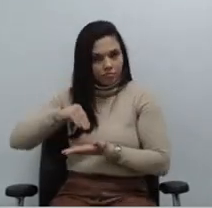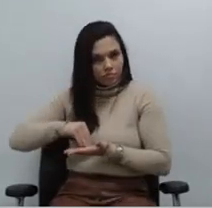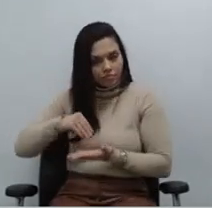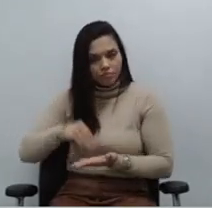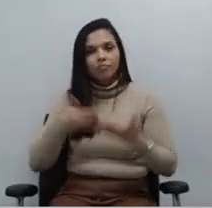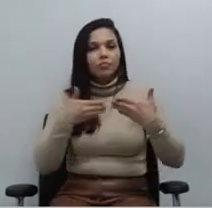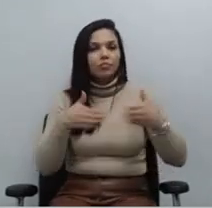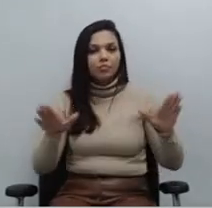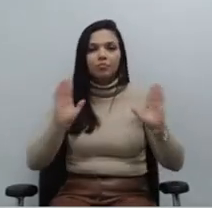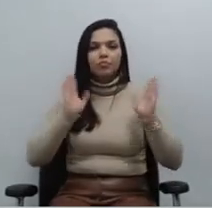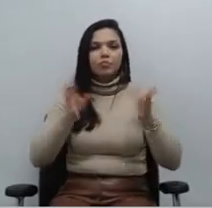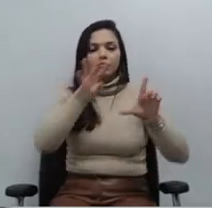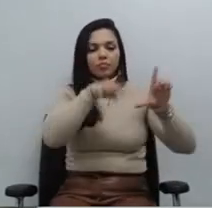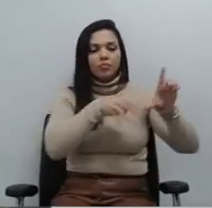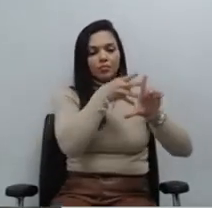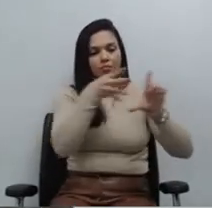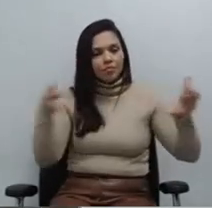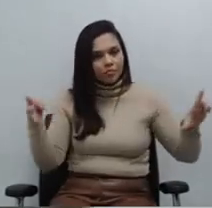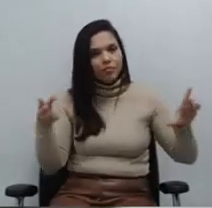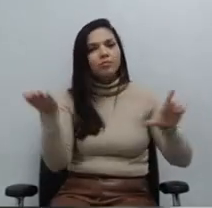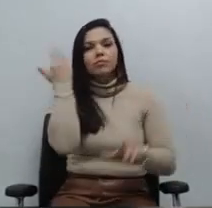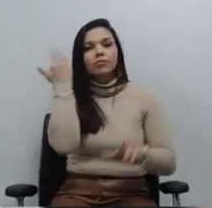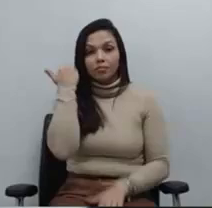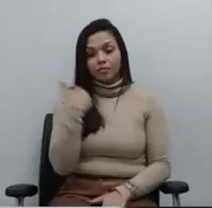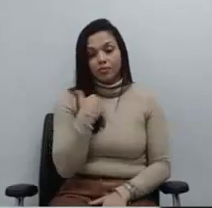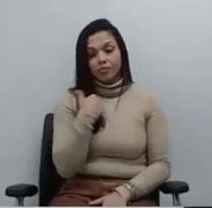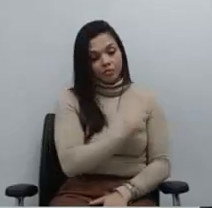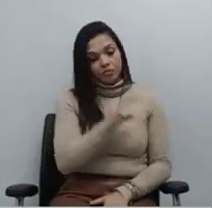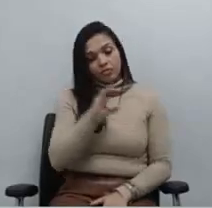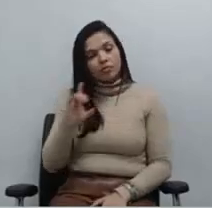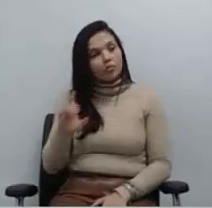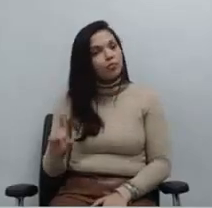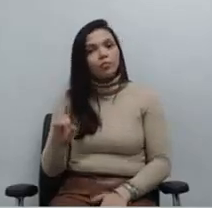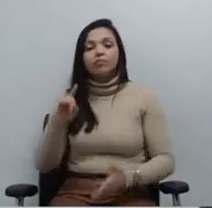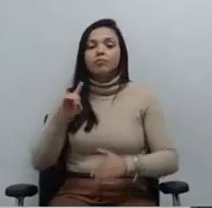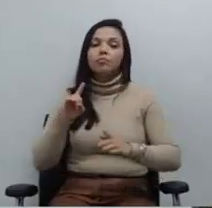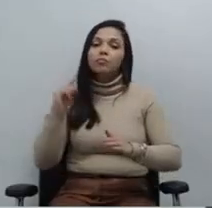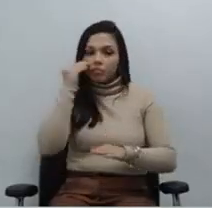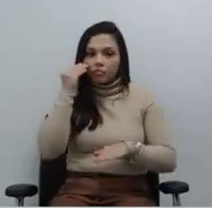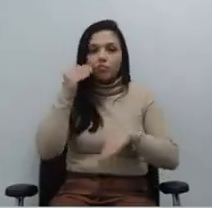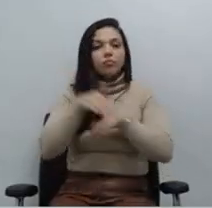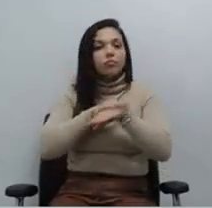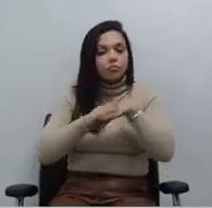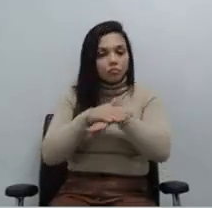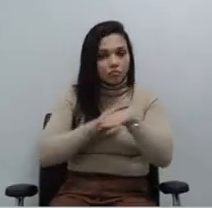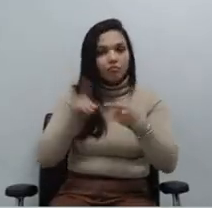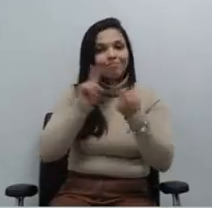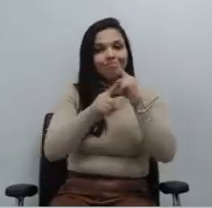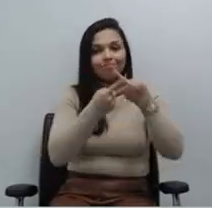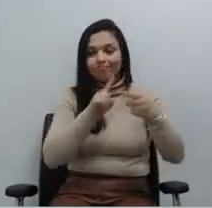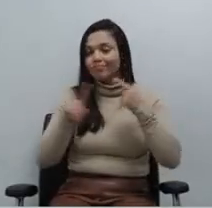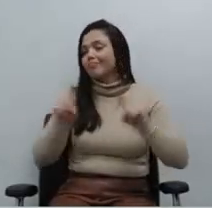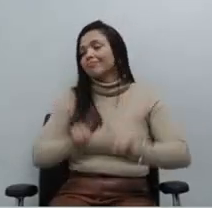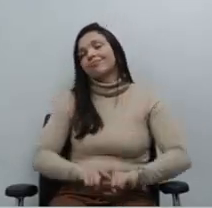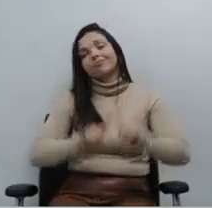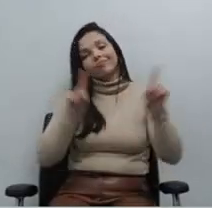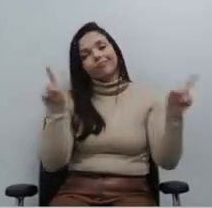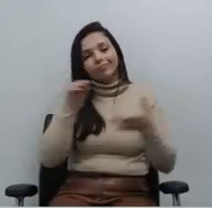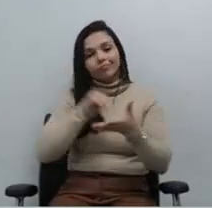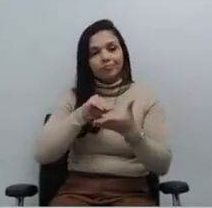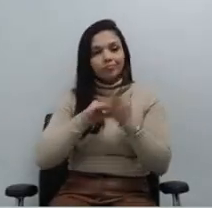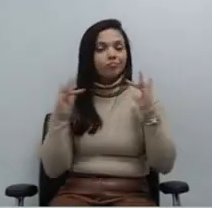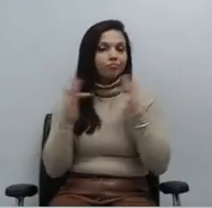já isso na época que era coordenador, fui muito pouco ouvido nas gestões anteriores sobre esse tema, me parecia um paradigma para não ser mexido, mas o que acaba acontecendo é